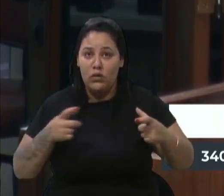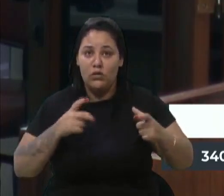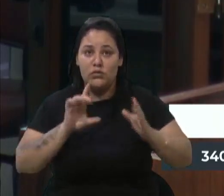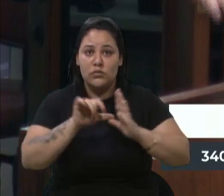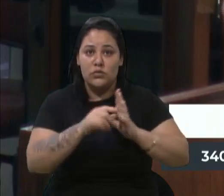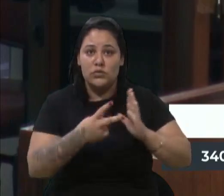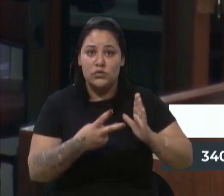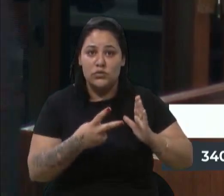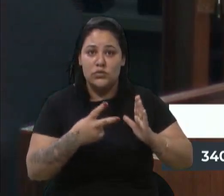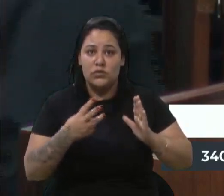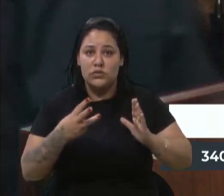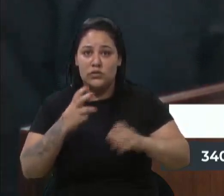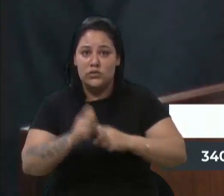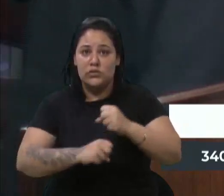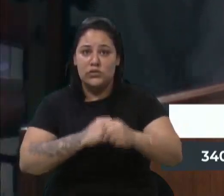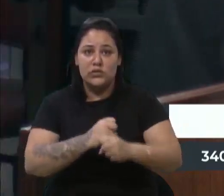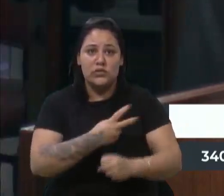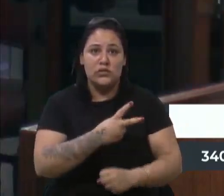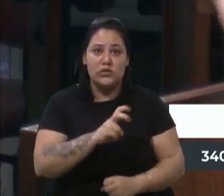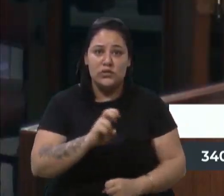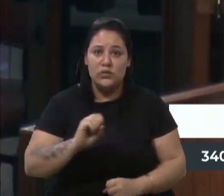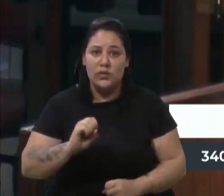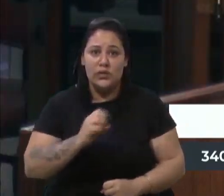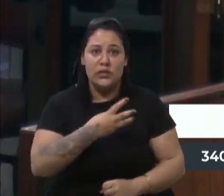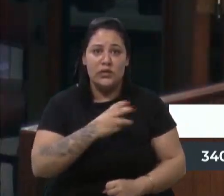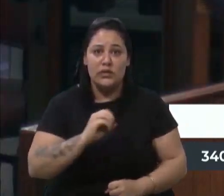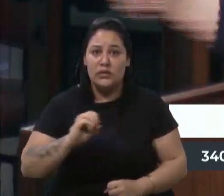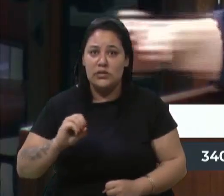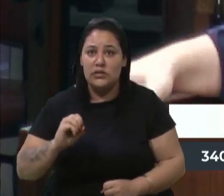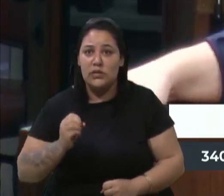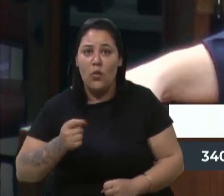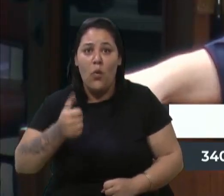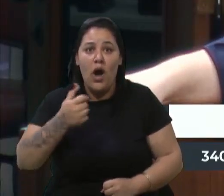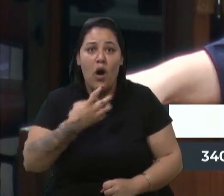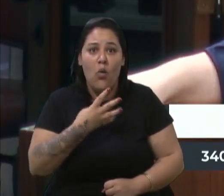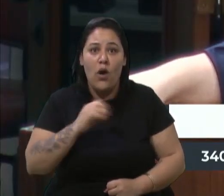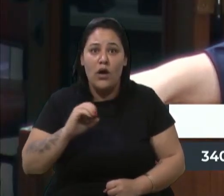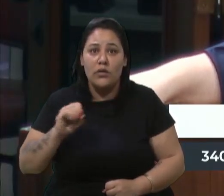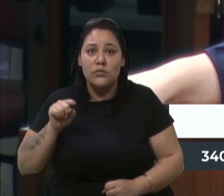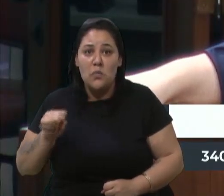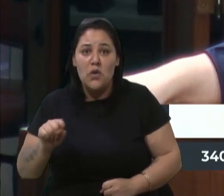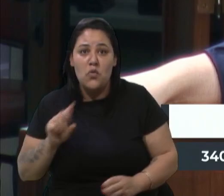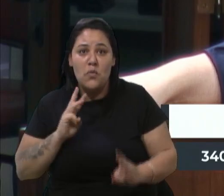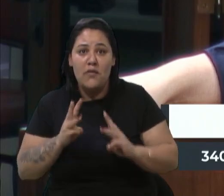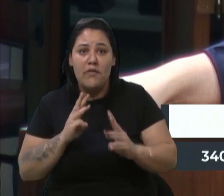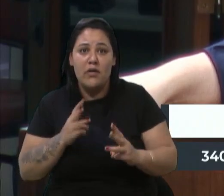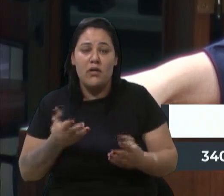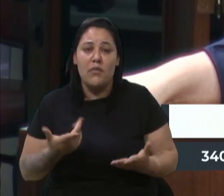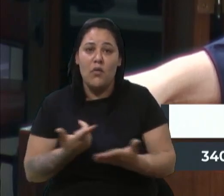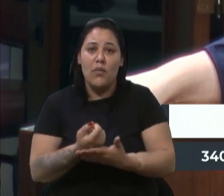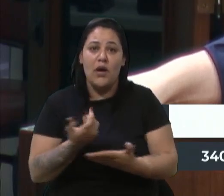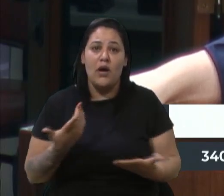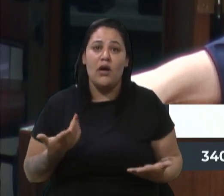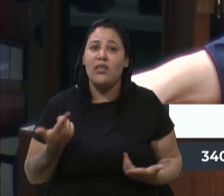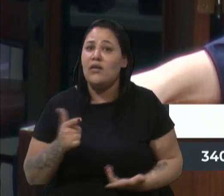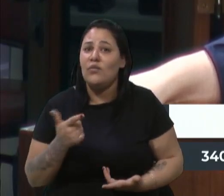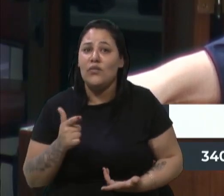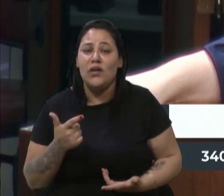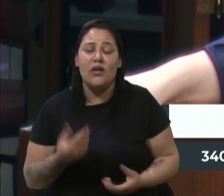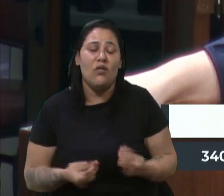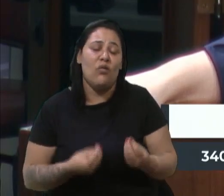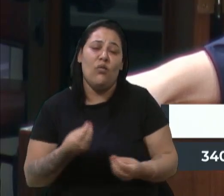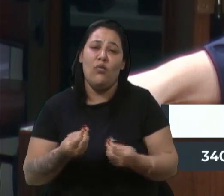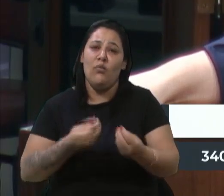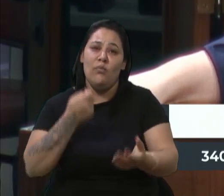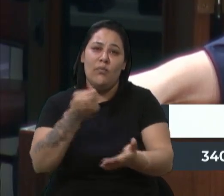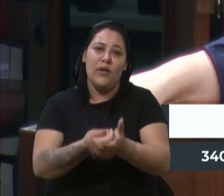passou a 250, 300, 350, hoje chega a quase 400 mil. Nós não temos condições de arcar